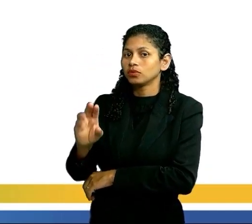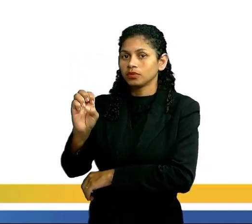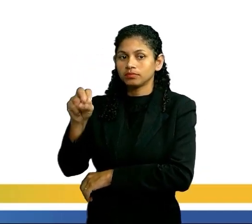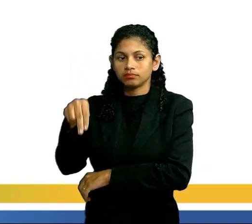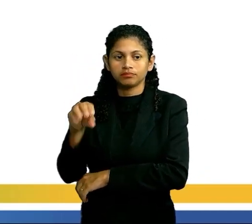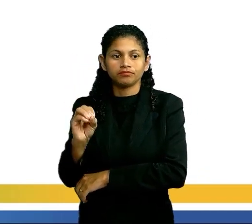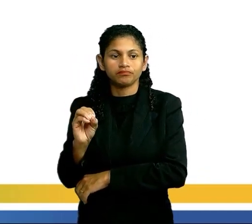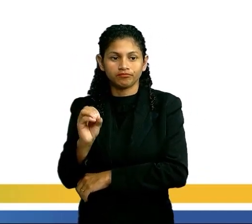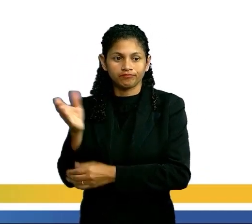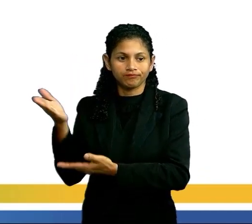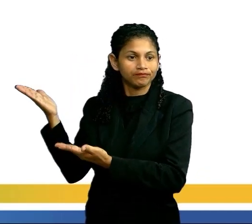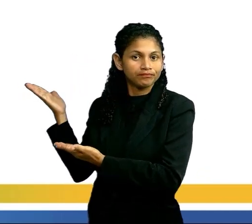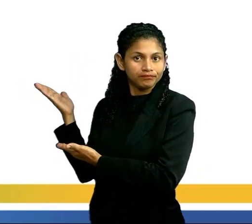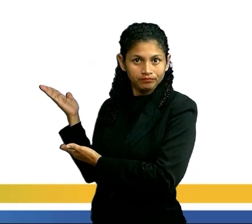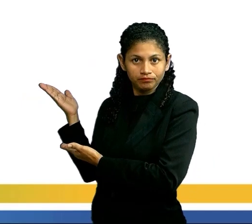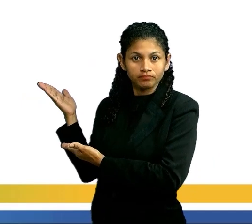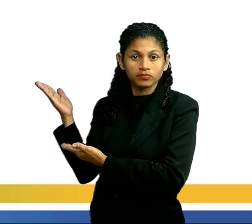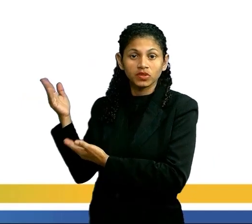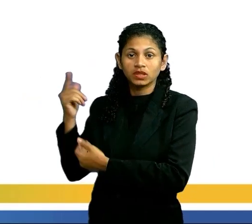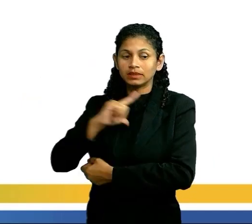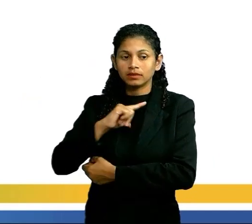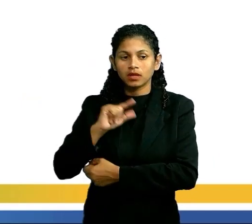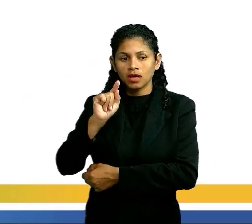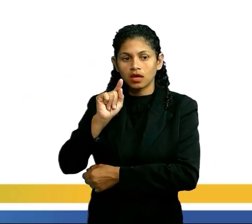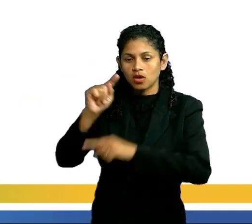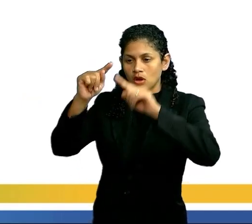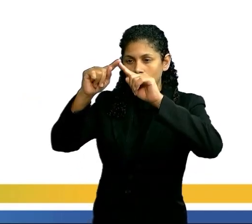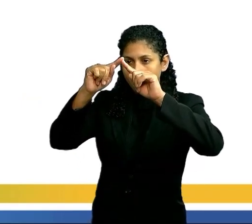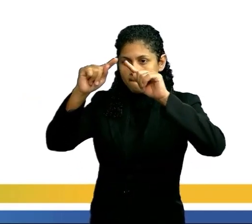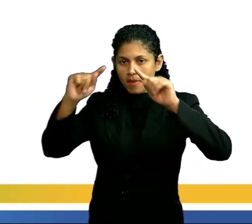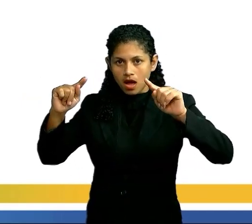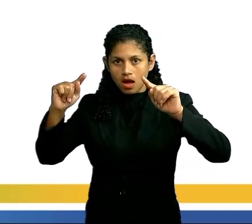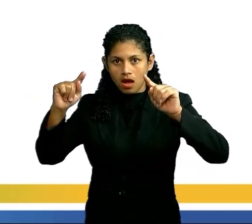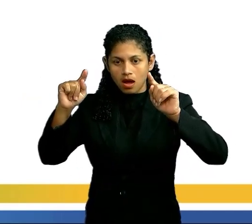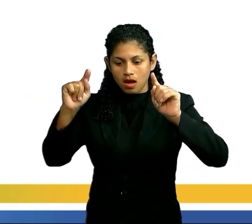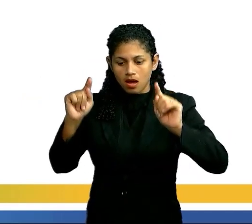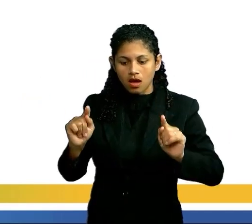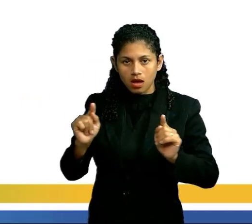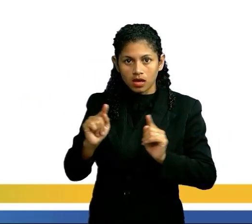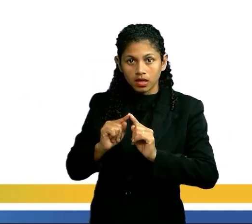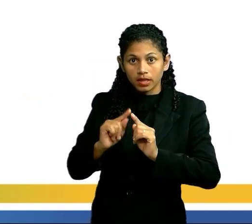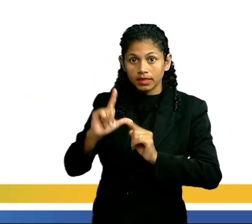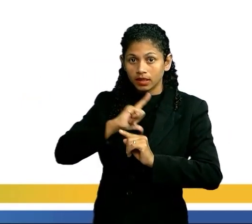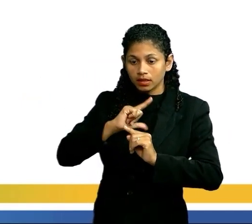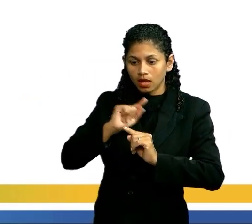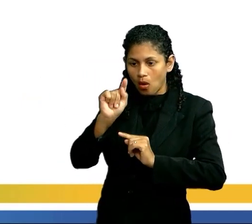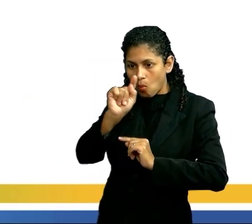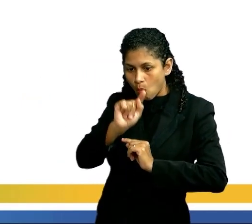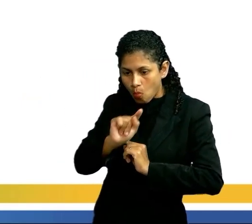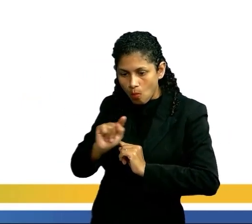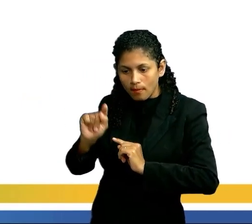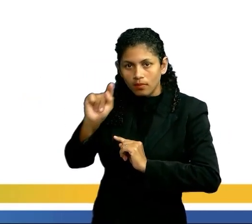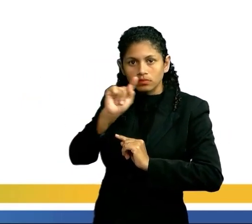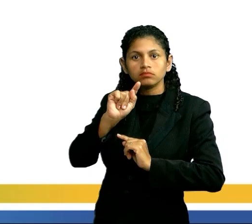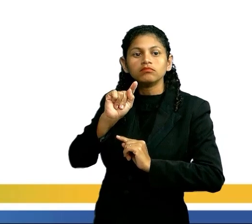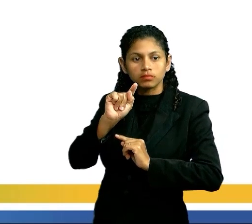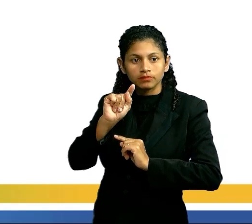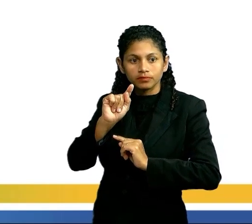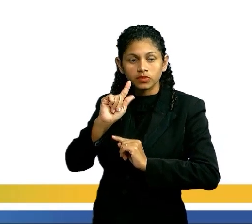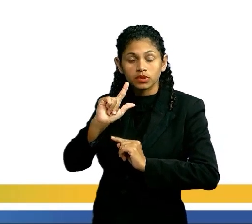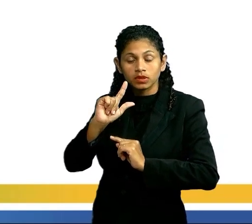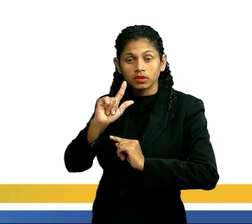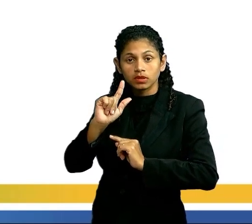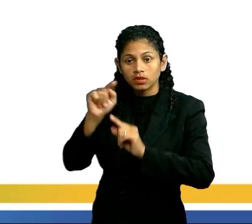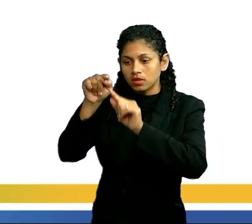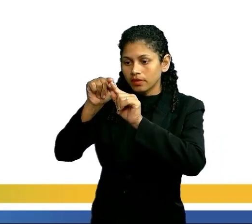isso daí, ó. É um ciclo com um círculo ao meio e lá em cima, como está ilustrado, ó, tem um